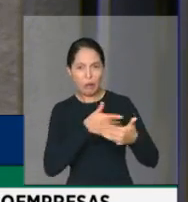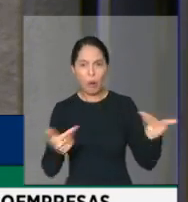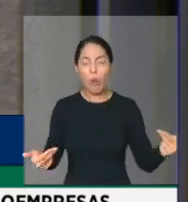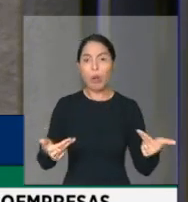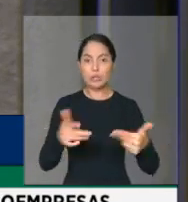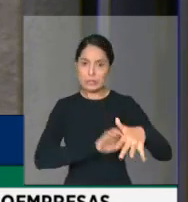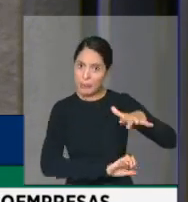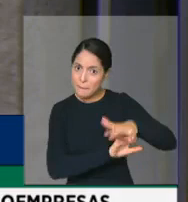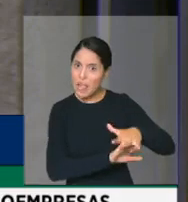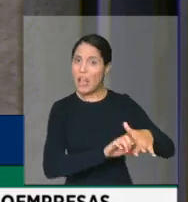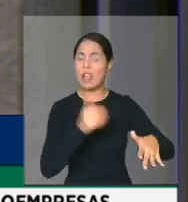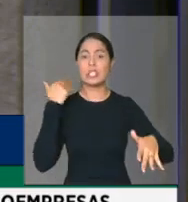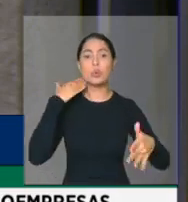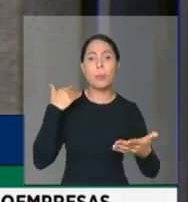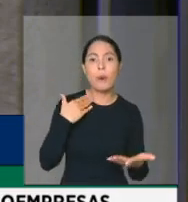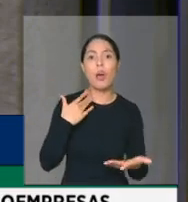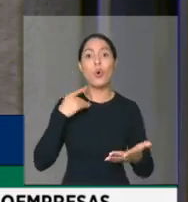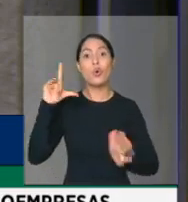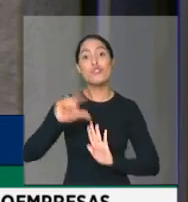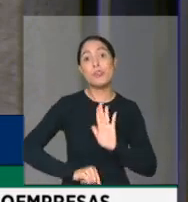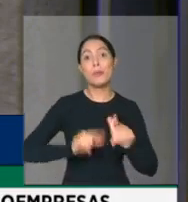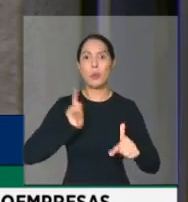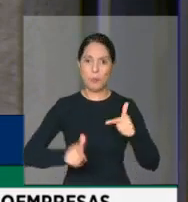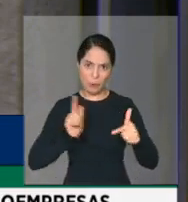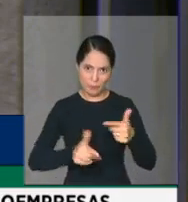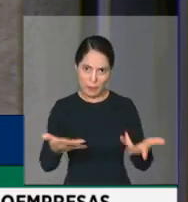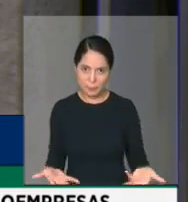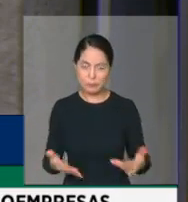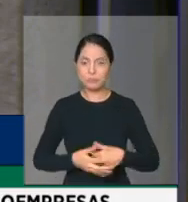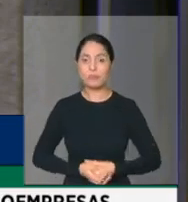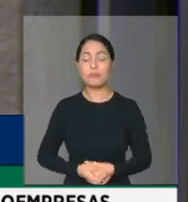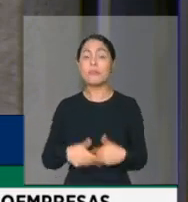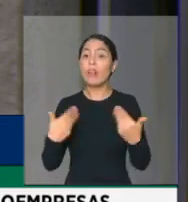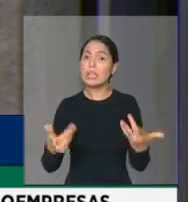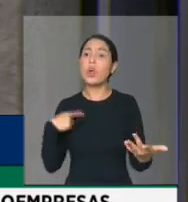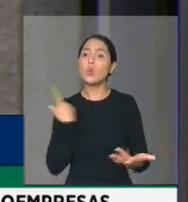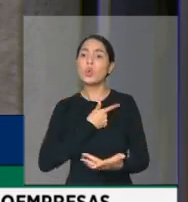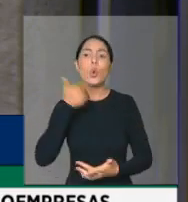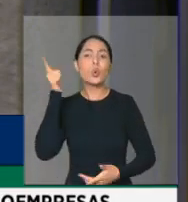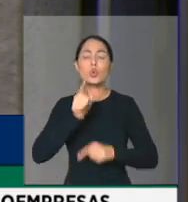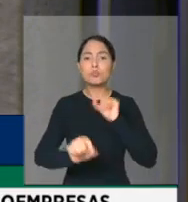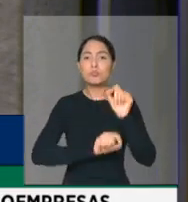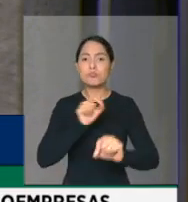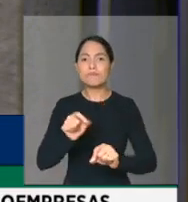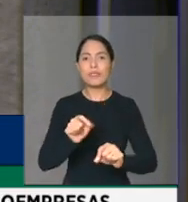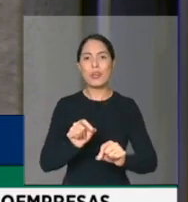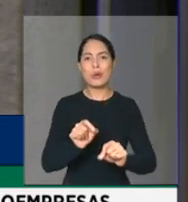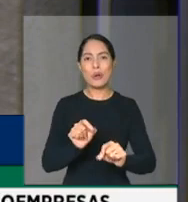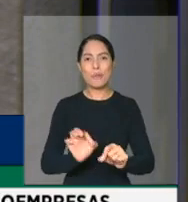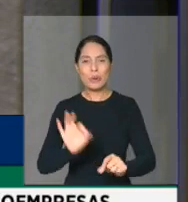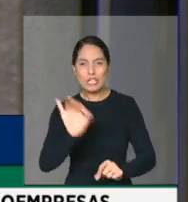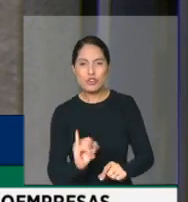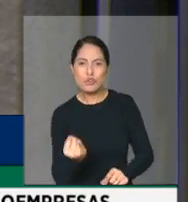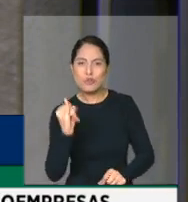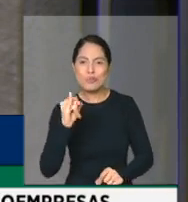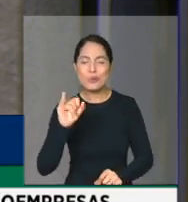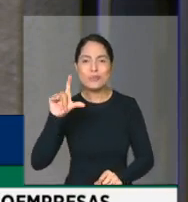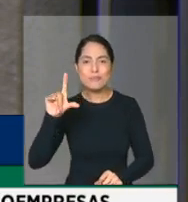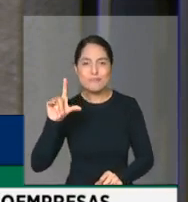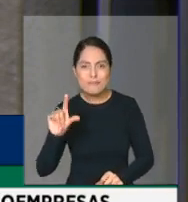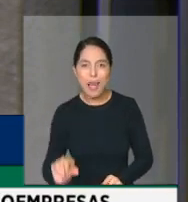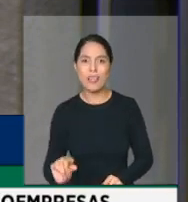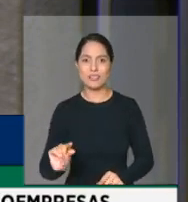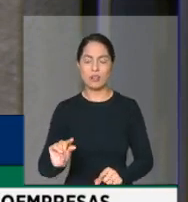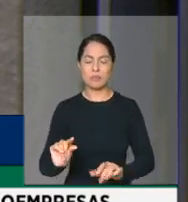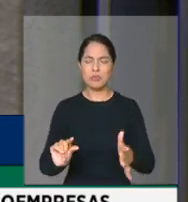participar, das fintechs, das cooperativas, e com isso nós conseguimos negociar uma taxa de juros bem mais baixa. O pedido chegou